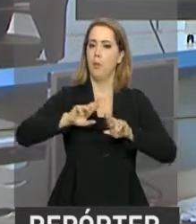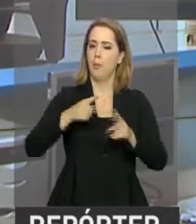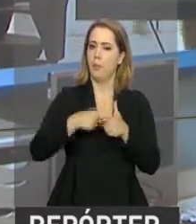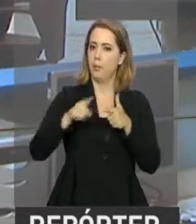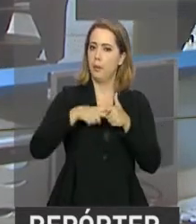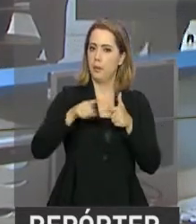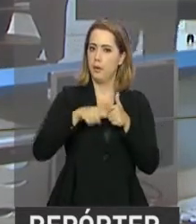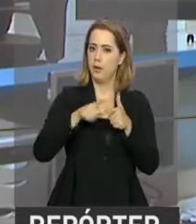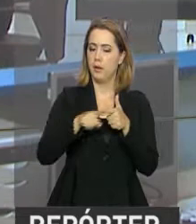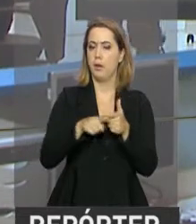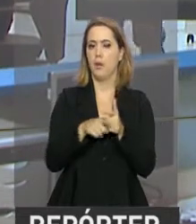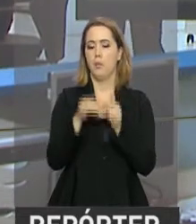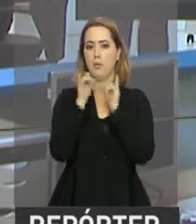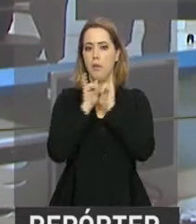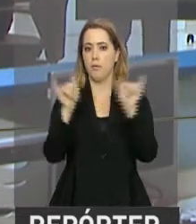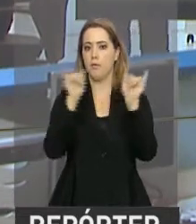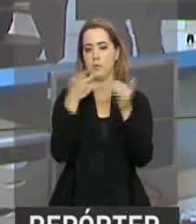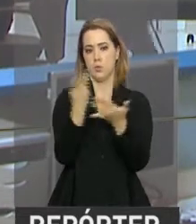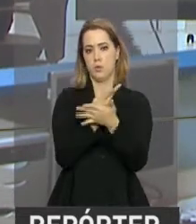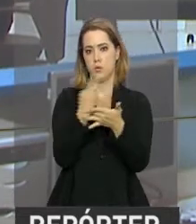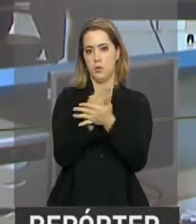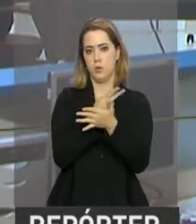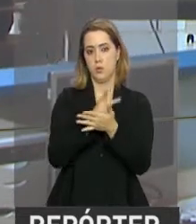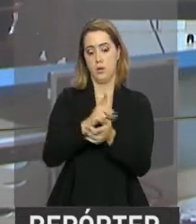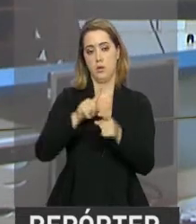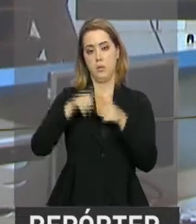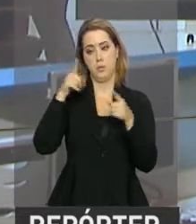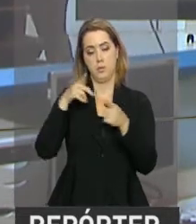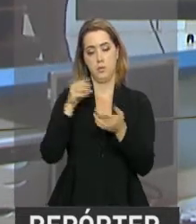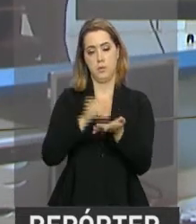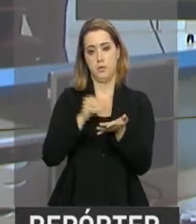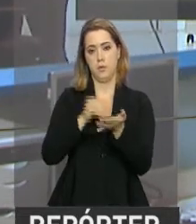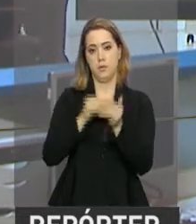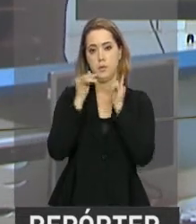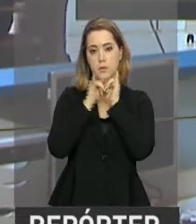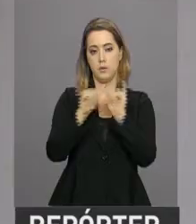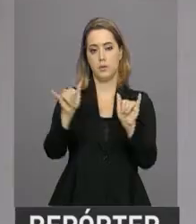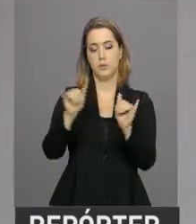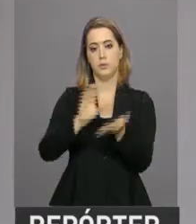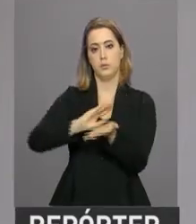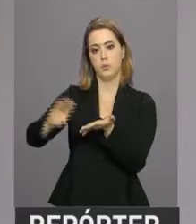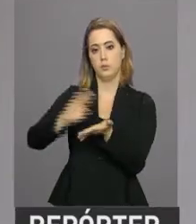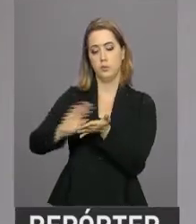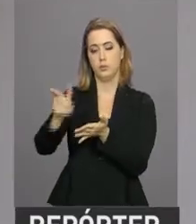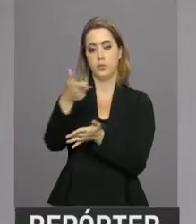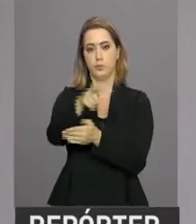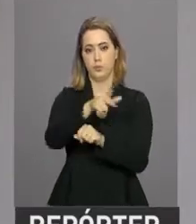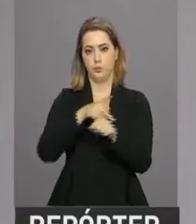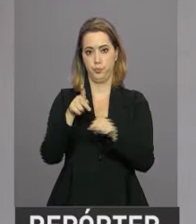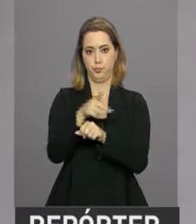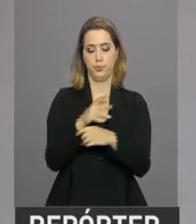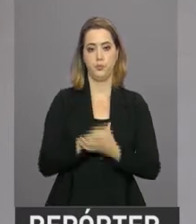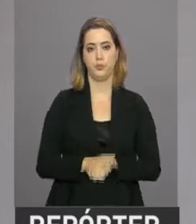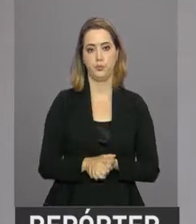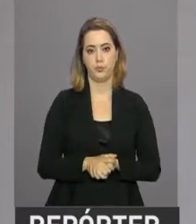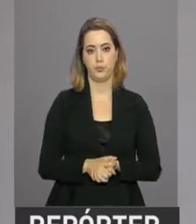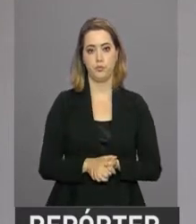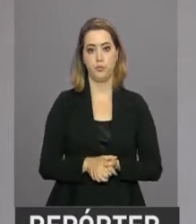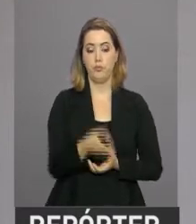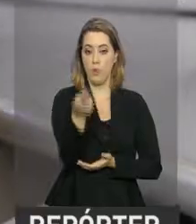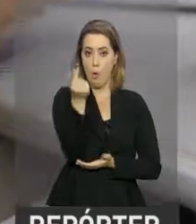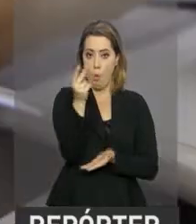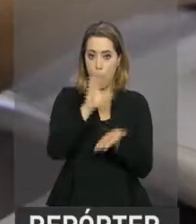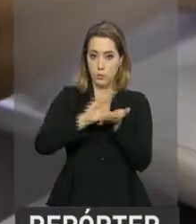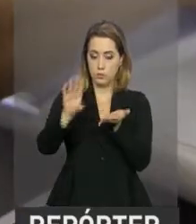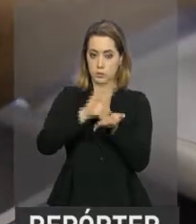no brasil que tem o dinheiro no exterior não declarado os recursos regularizados com essas declarações